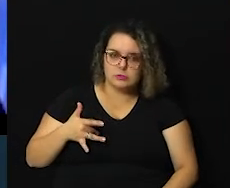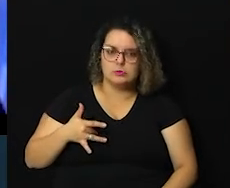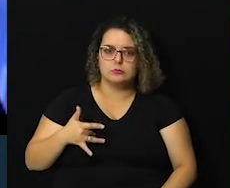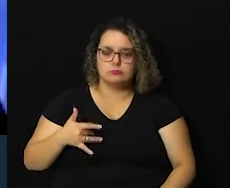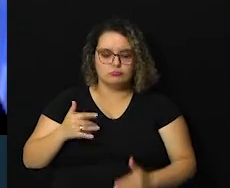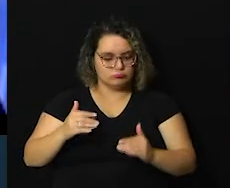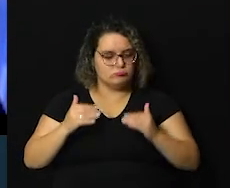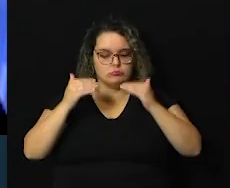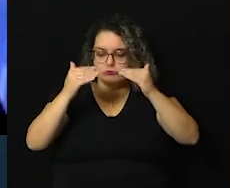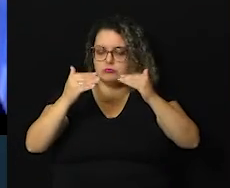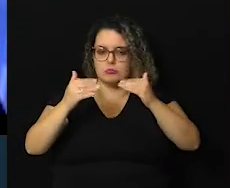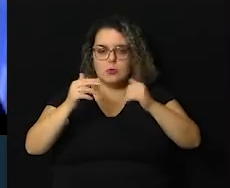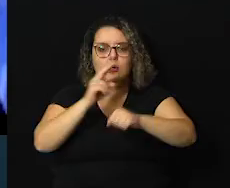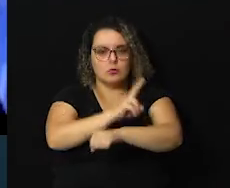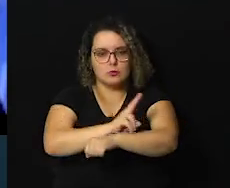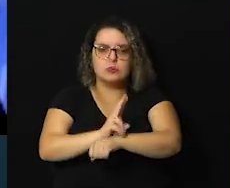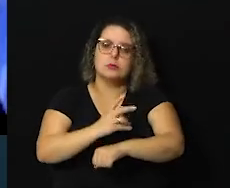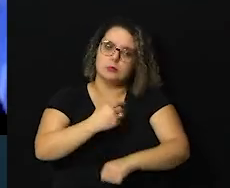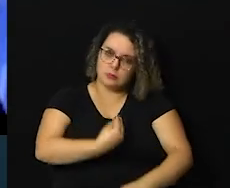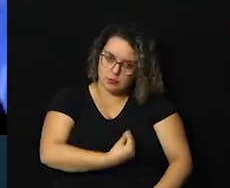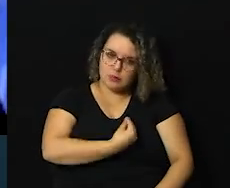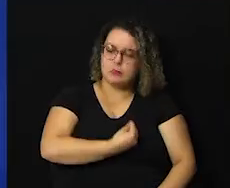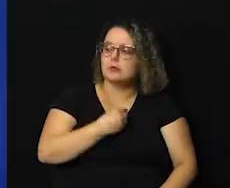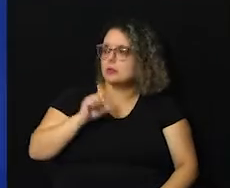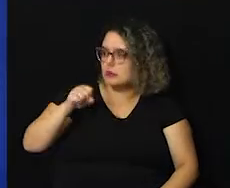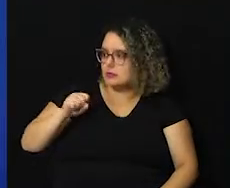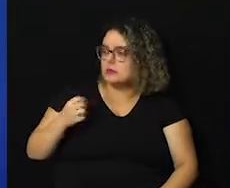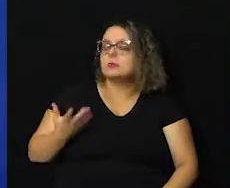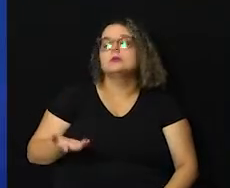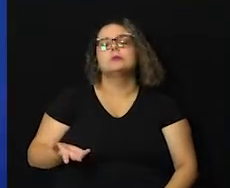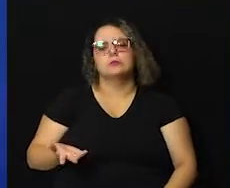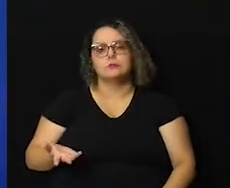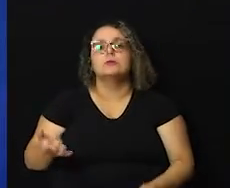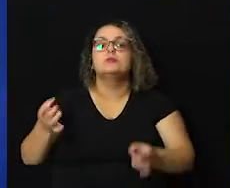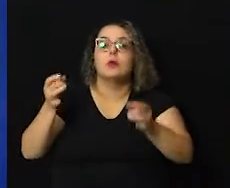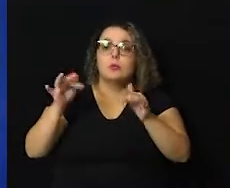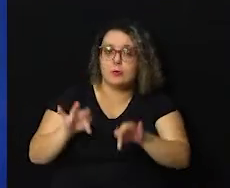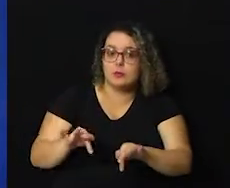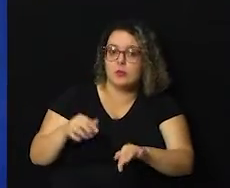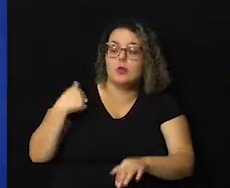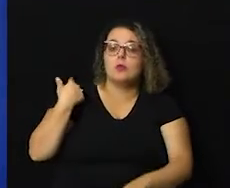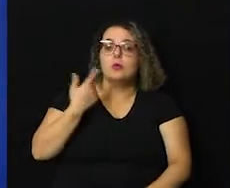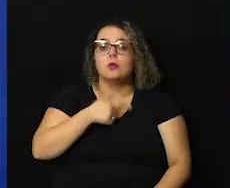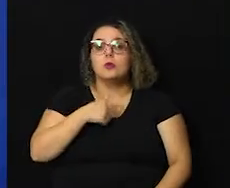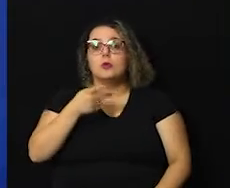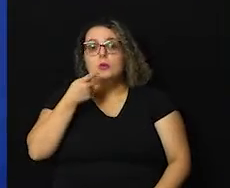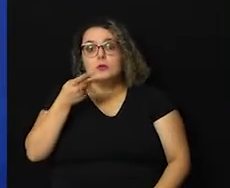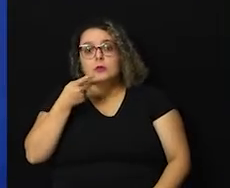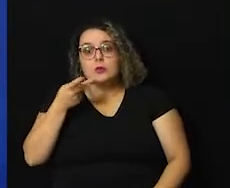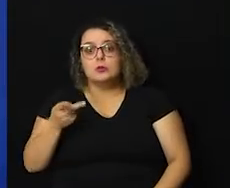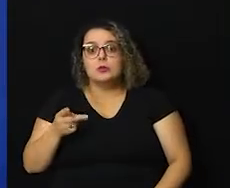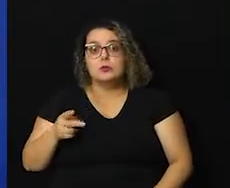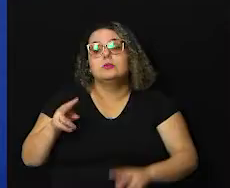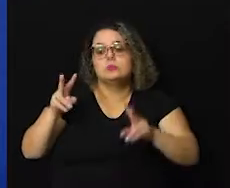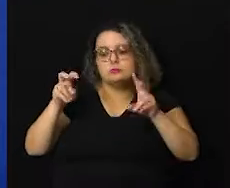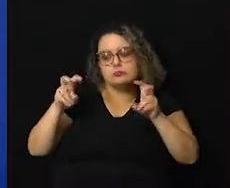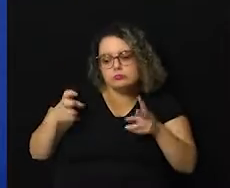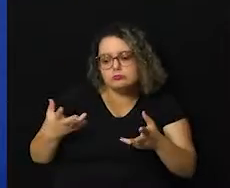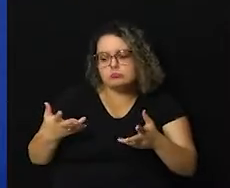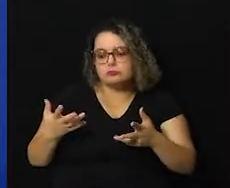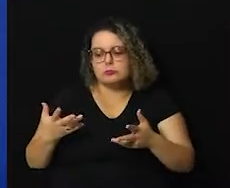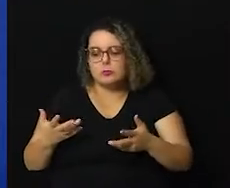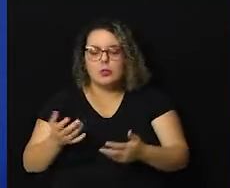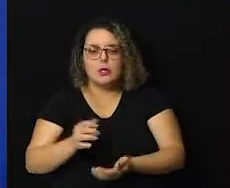com saúde e com acima de tudo preservando a vida né sim só para finalizar então a gente tá falando sobre